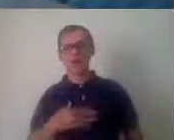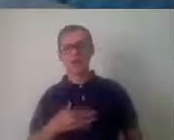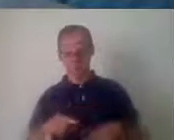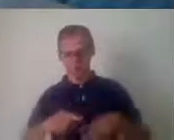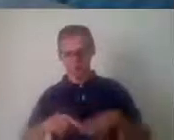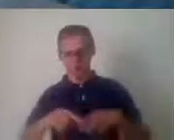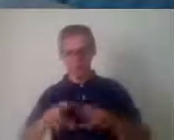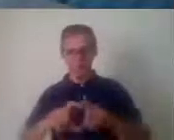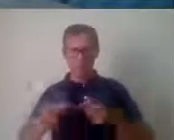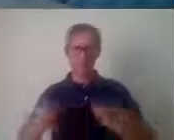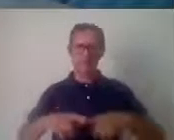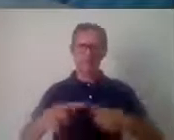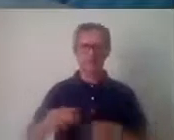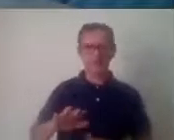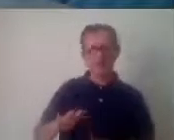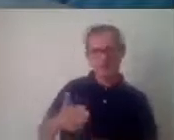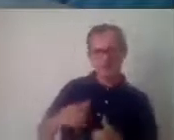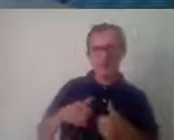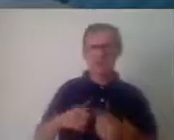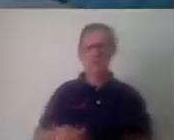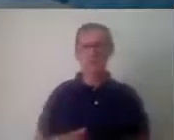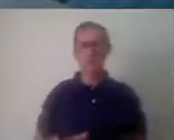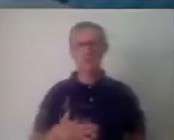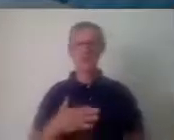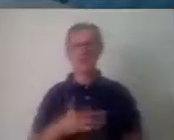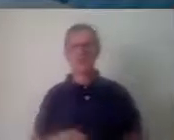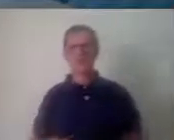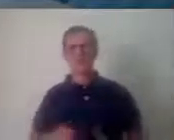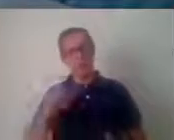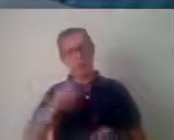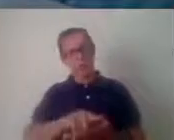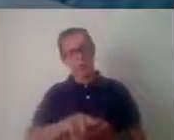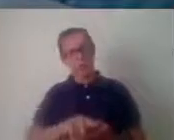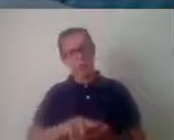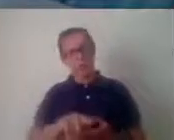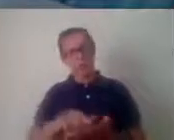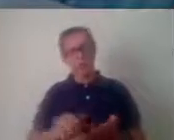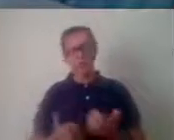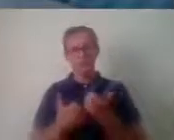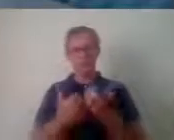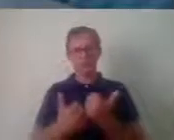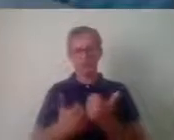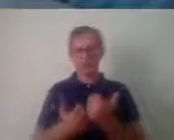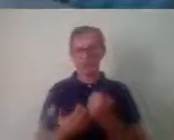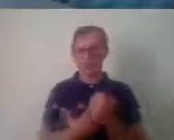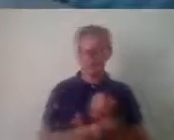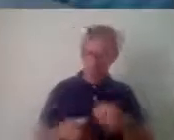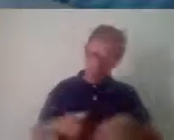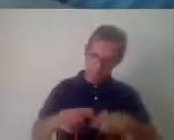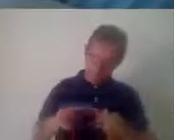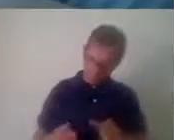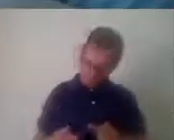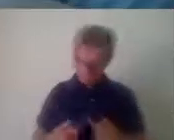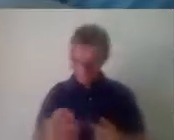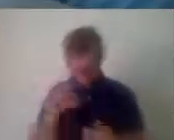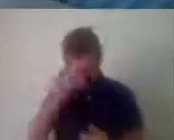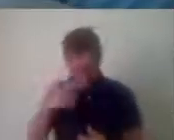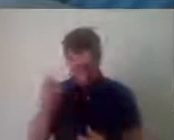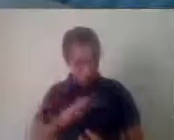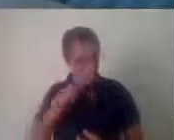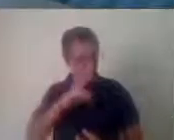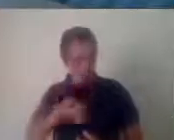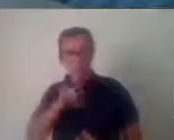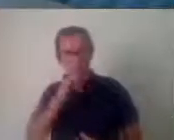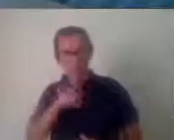ó, seria mais ou menos assim. É onde a minha folha se equilibra, a minha placa se equilibra. É mais fácil a gente ver,